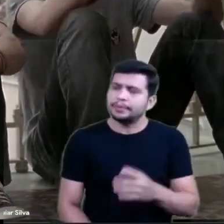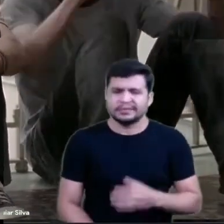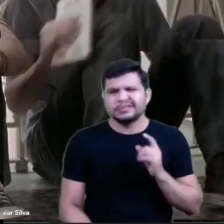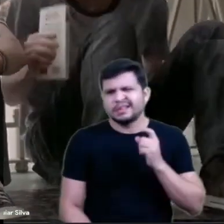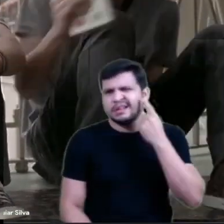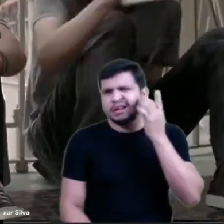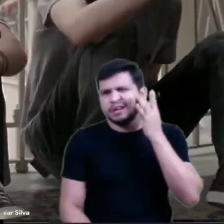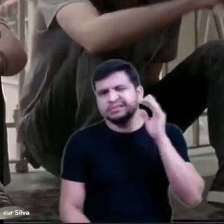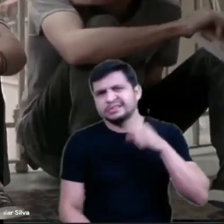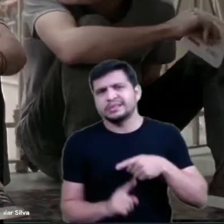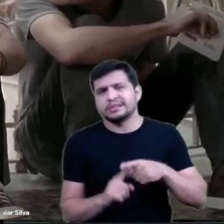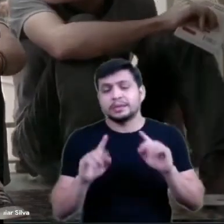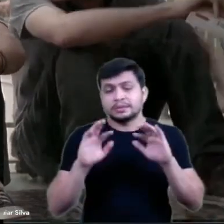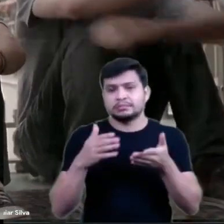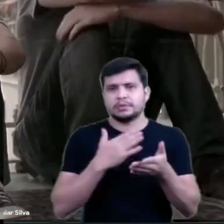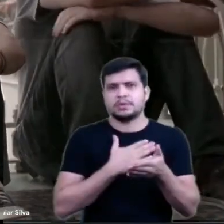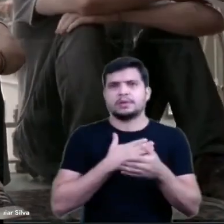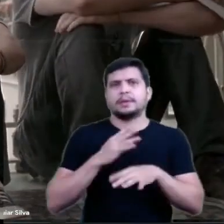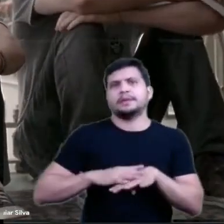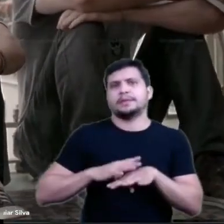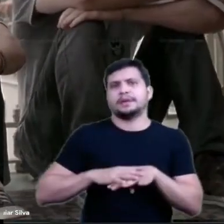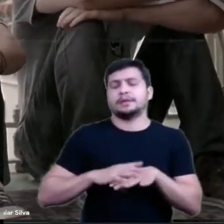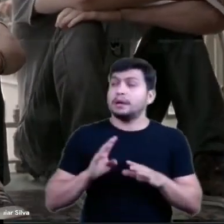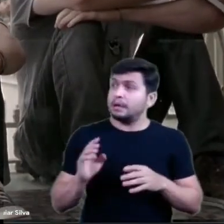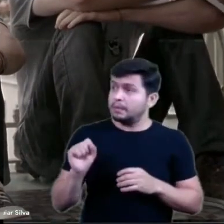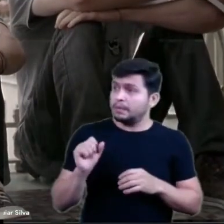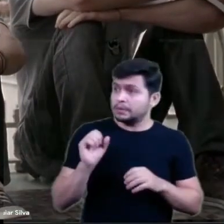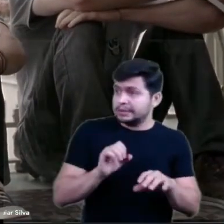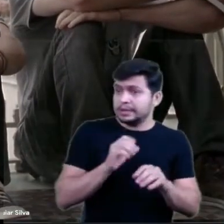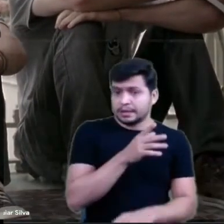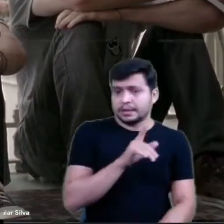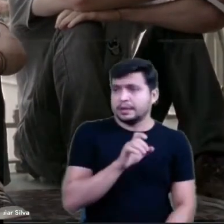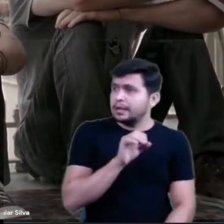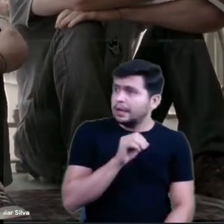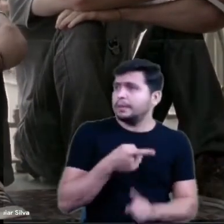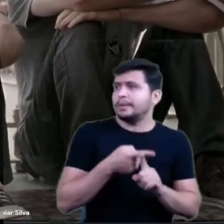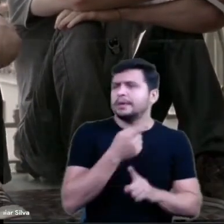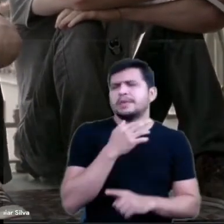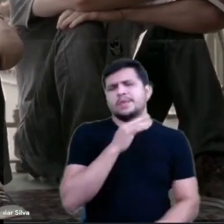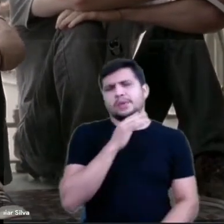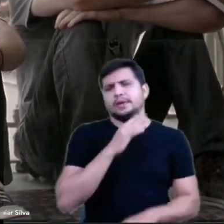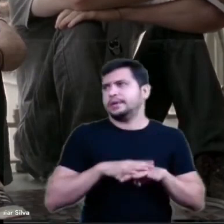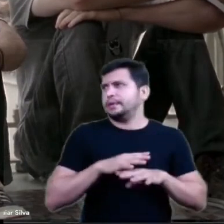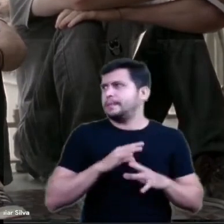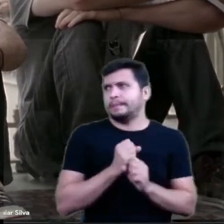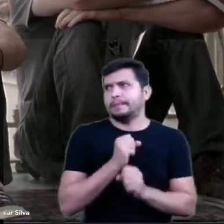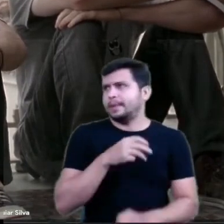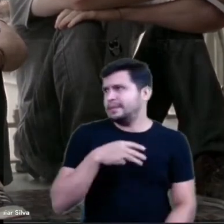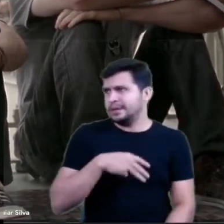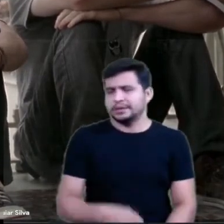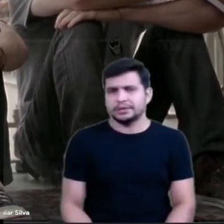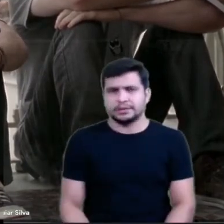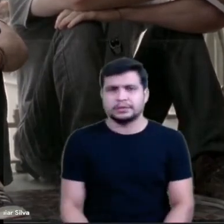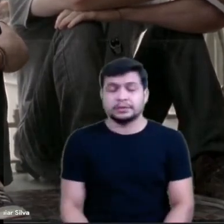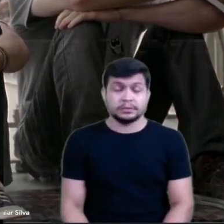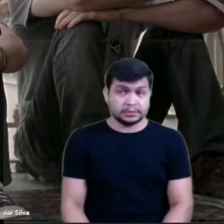eu sempre gostei de matemática, então... Ai, você podia ensinar o Léo, ele vai muito mal em matemática. Eu queria ver se você tivesse que resolver equação em braille,